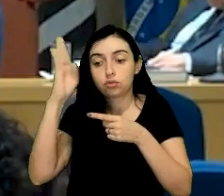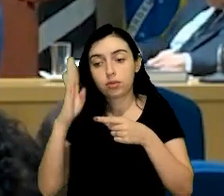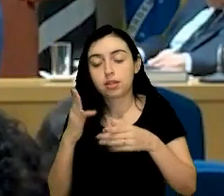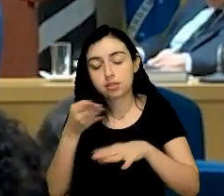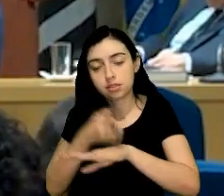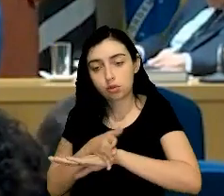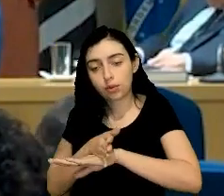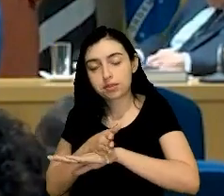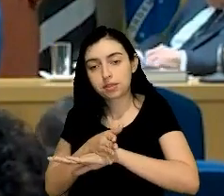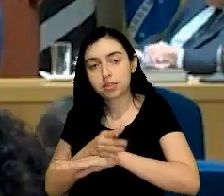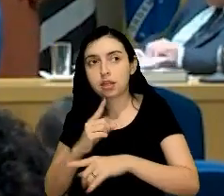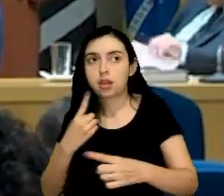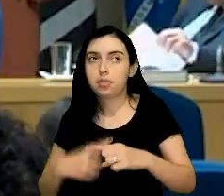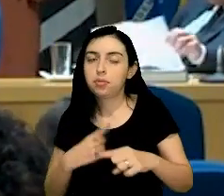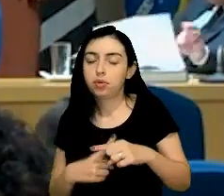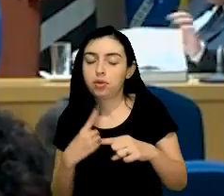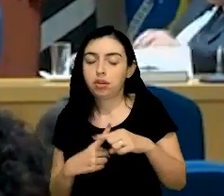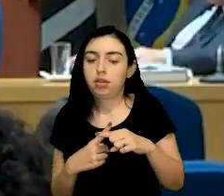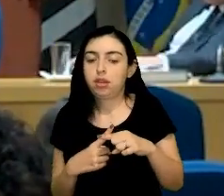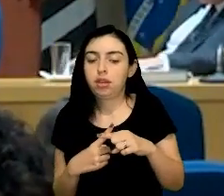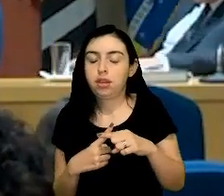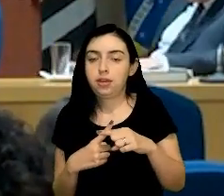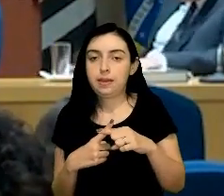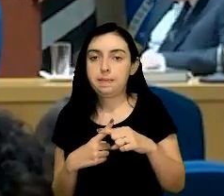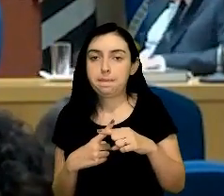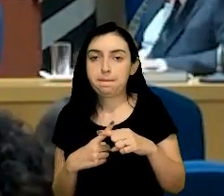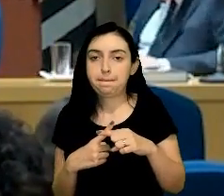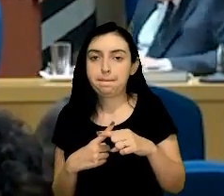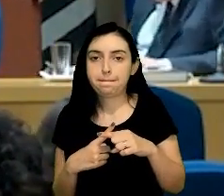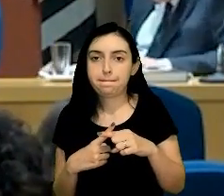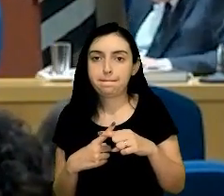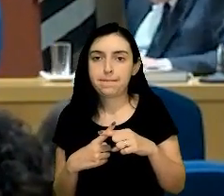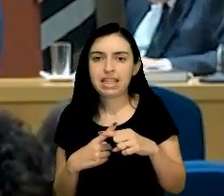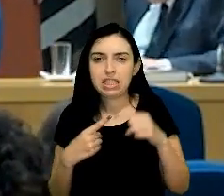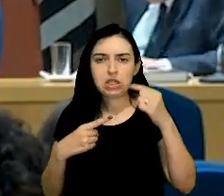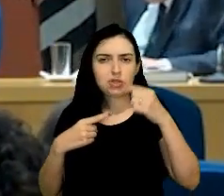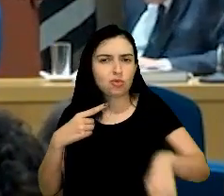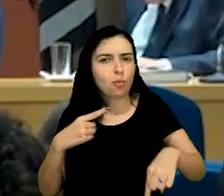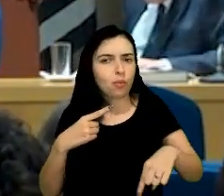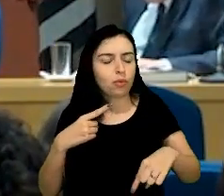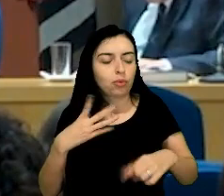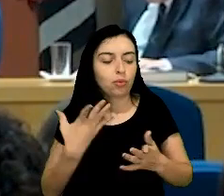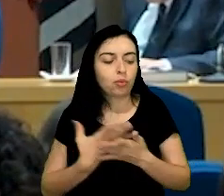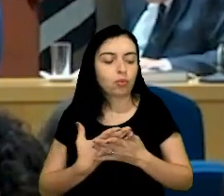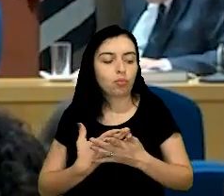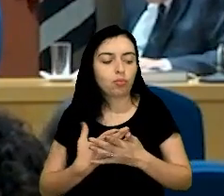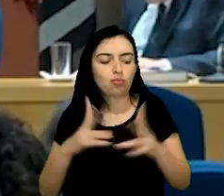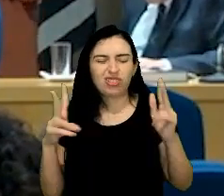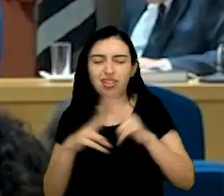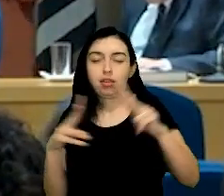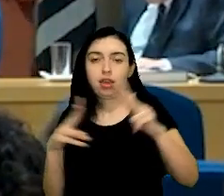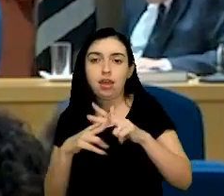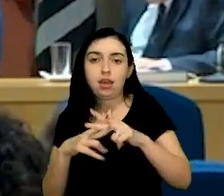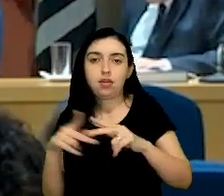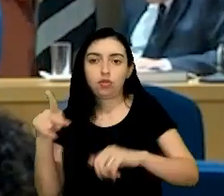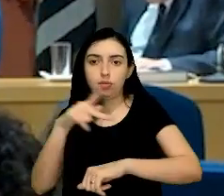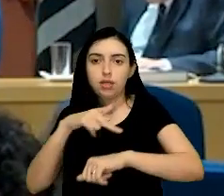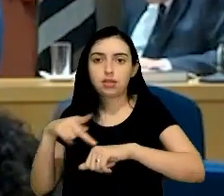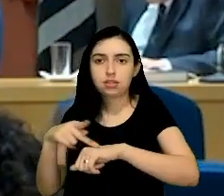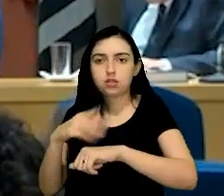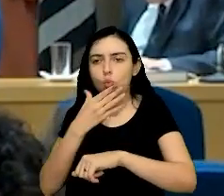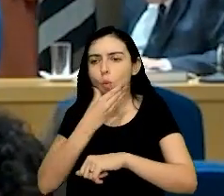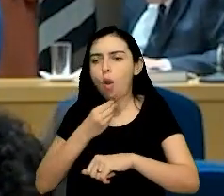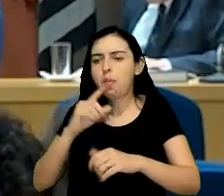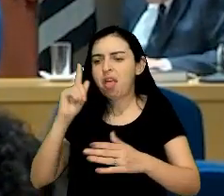porque o estupro é uma arma de guerra, né? Então, nesses países, os homens mandam as mulheres e as